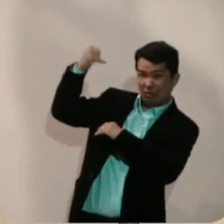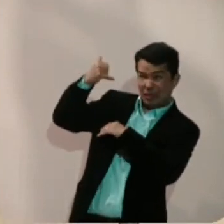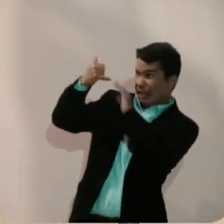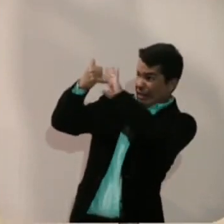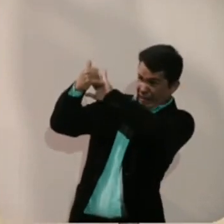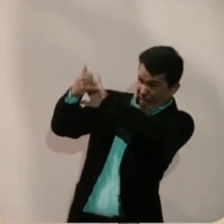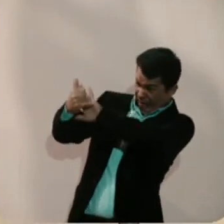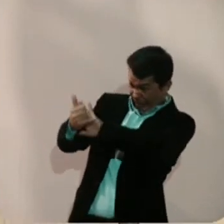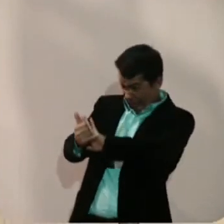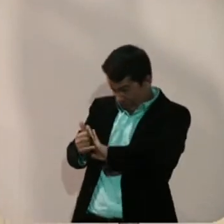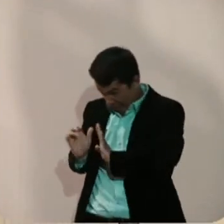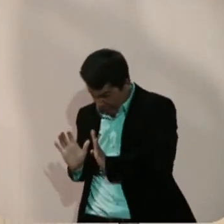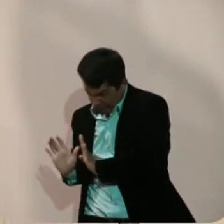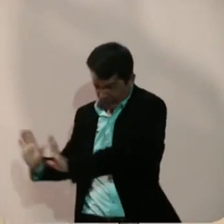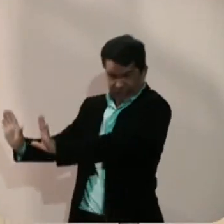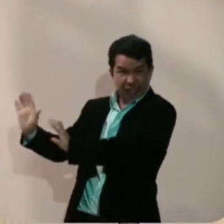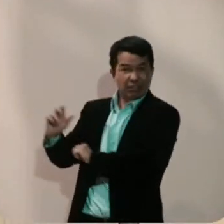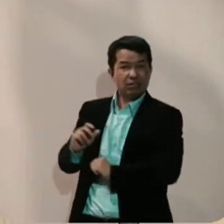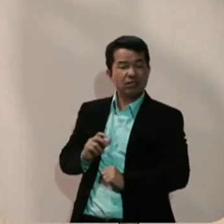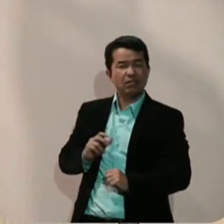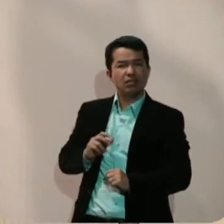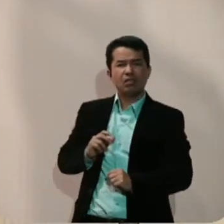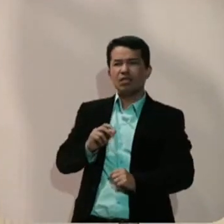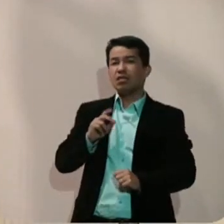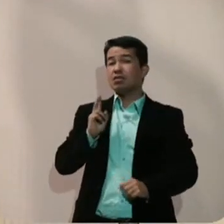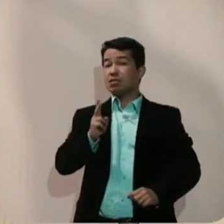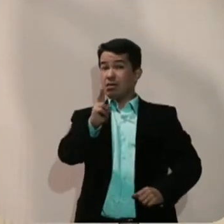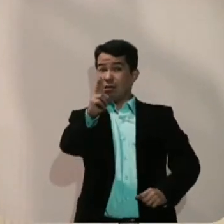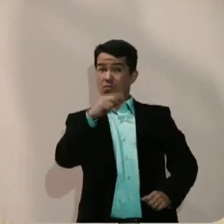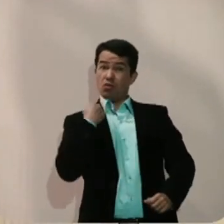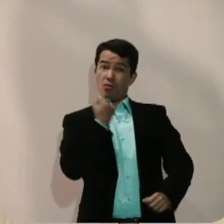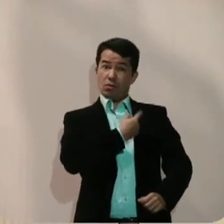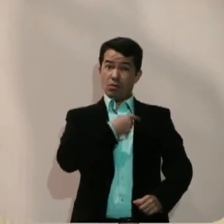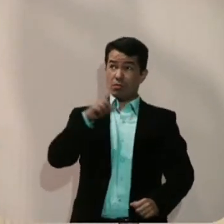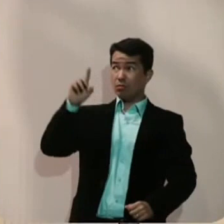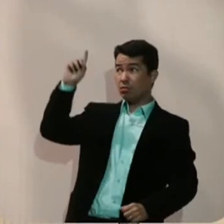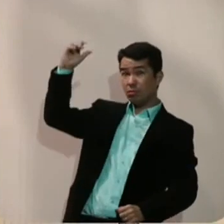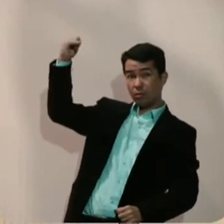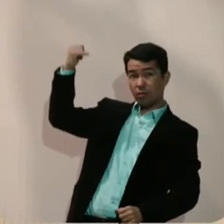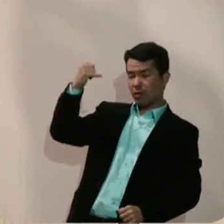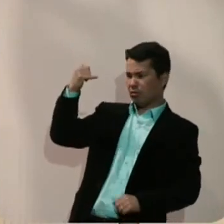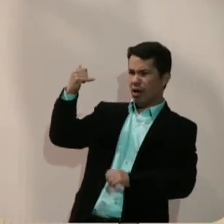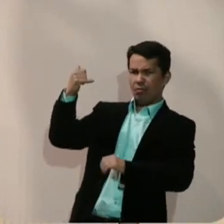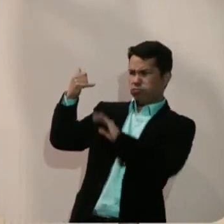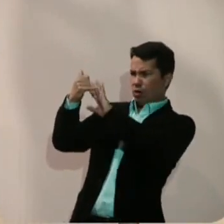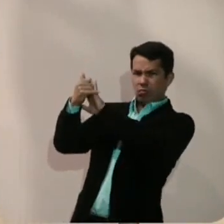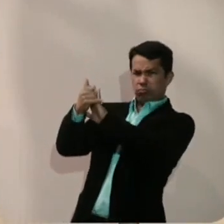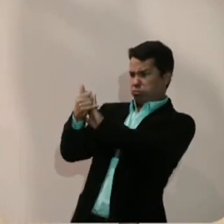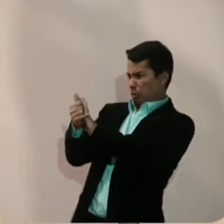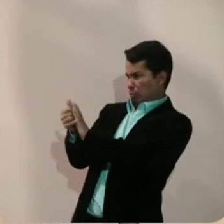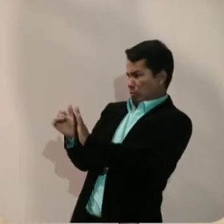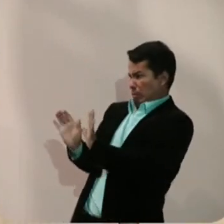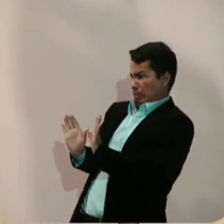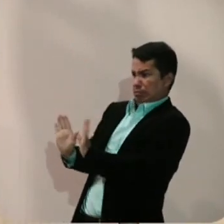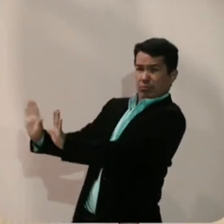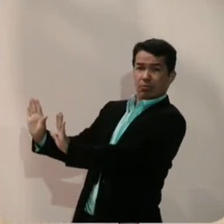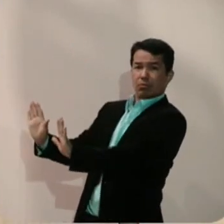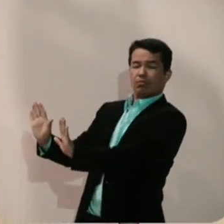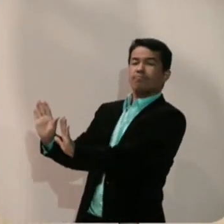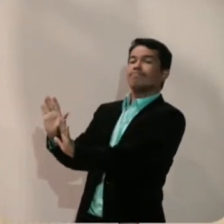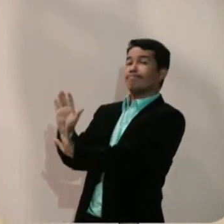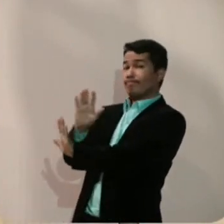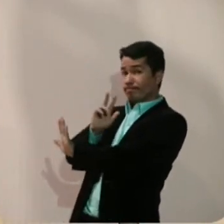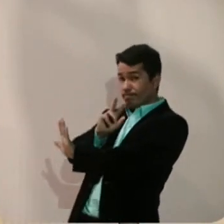Sabe, toda vez que a gente resiste à voz do Espírito Santo, a gente corre o perigo de um fracasso maior.